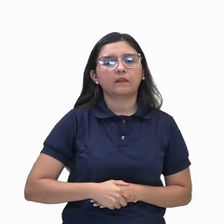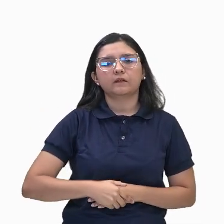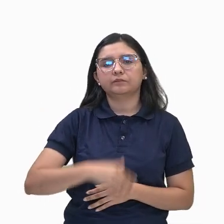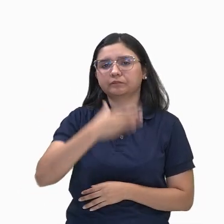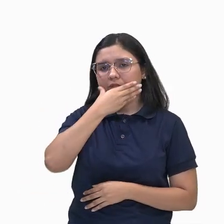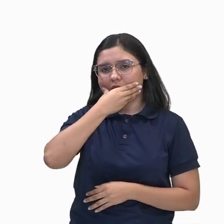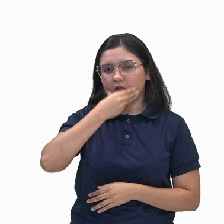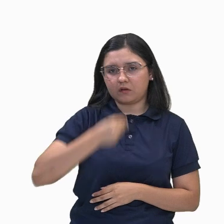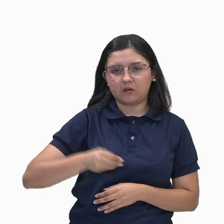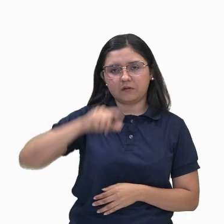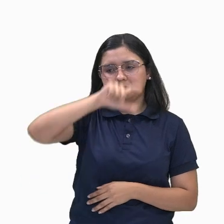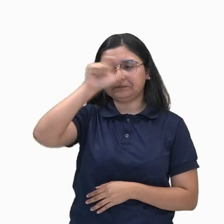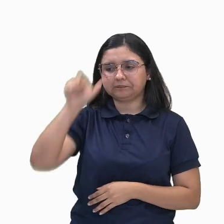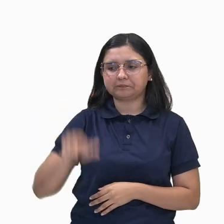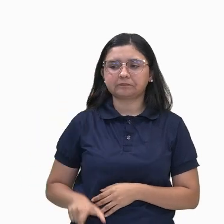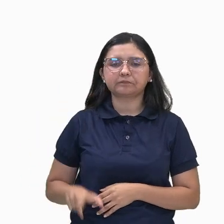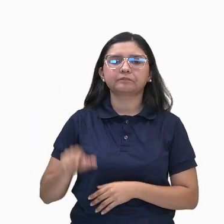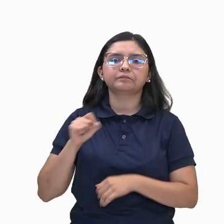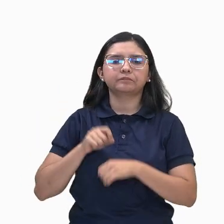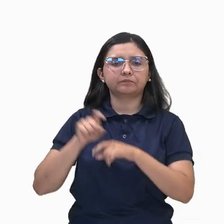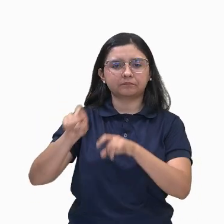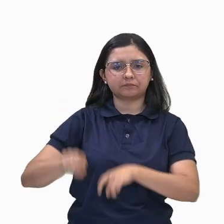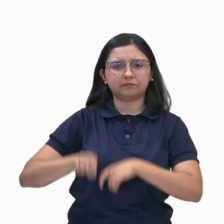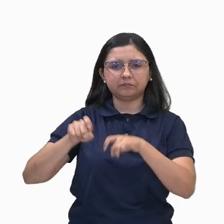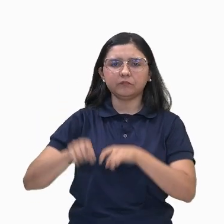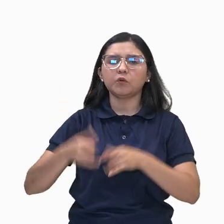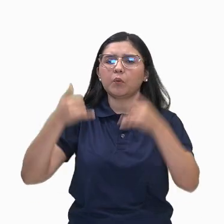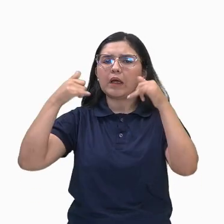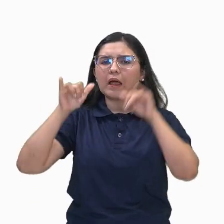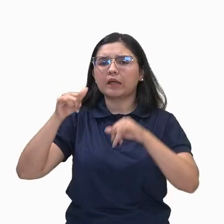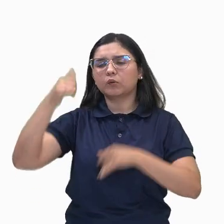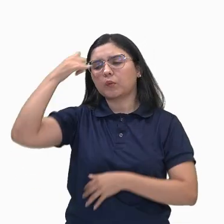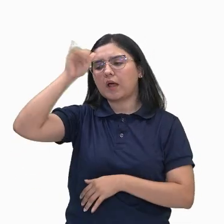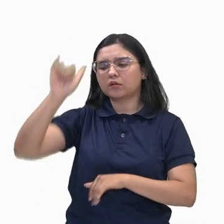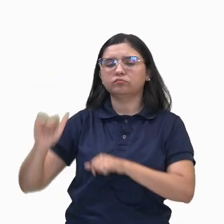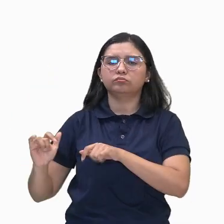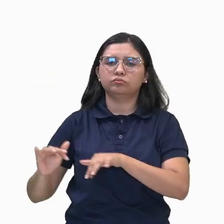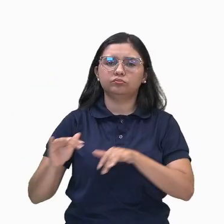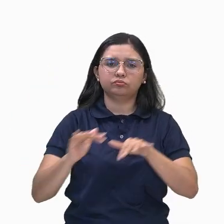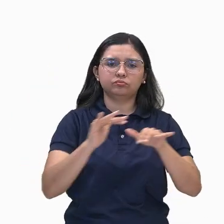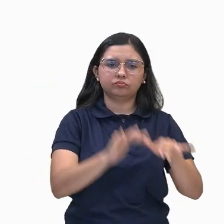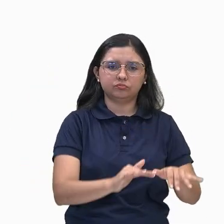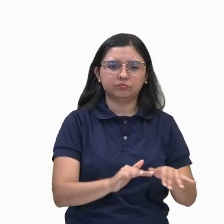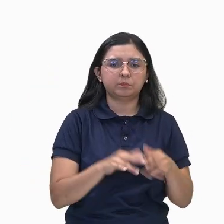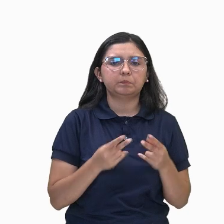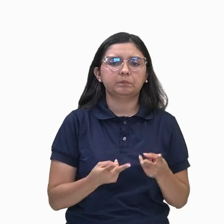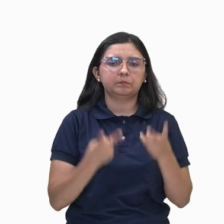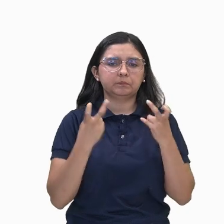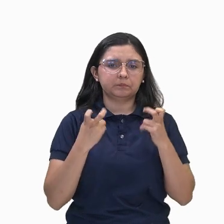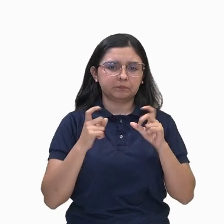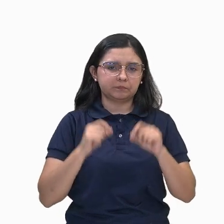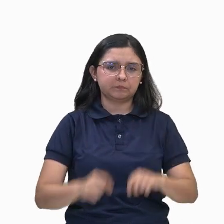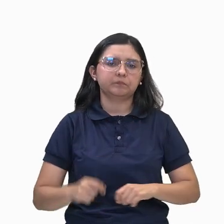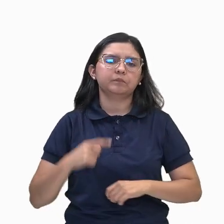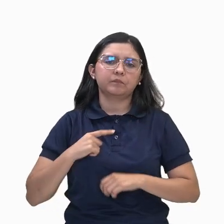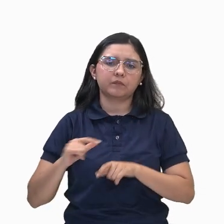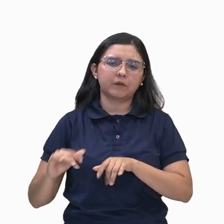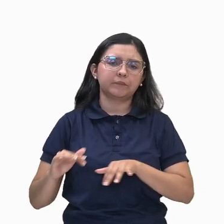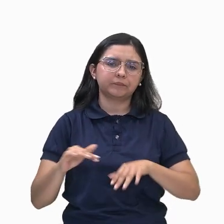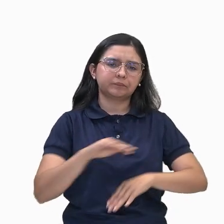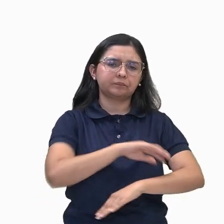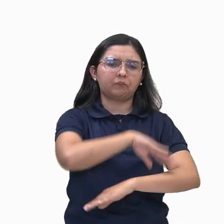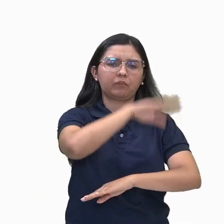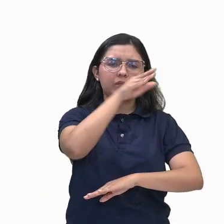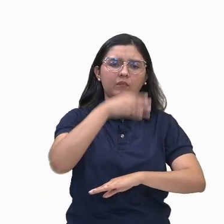Pastores que levais ao monte o gado, vede lá como andais por essa serra, que